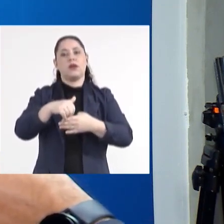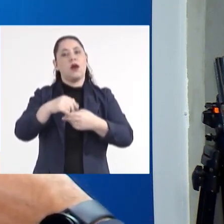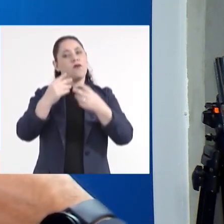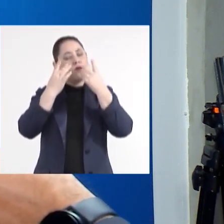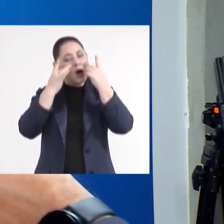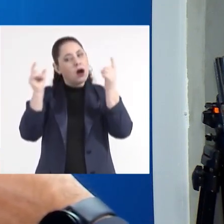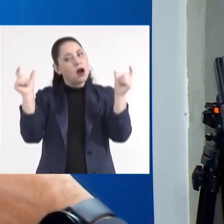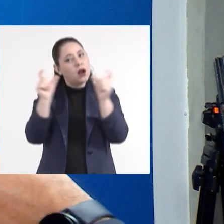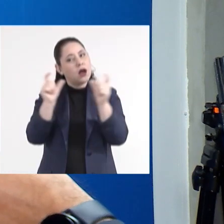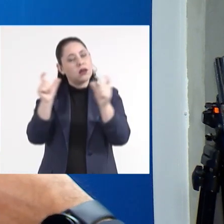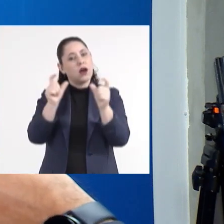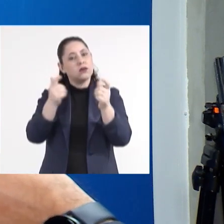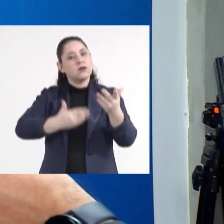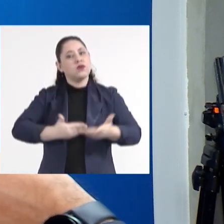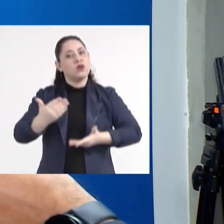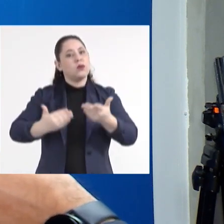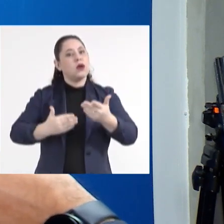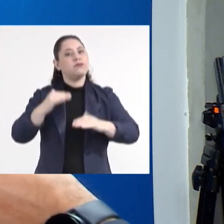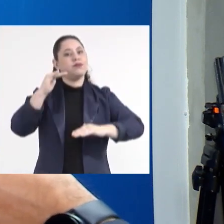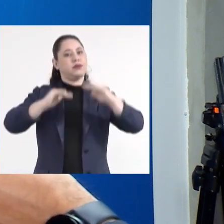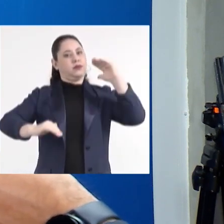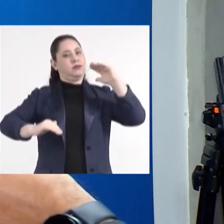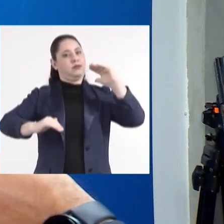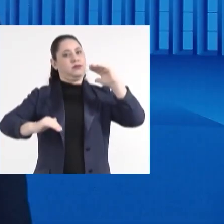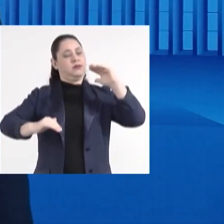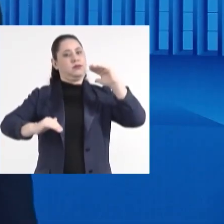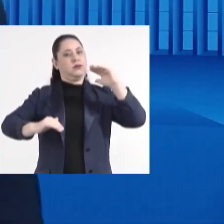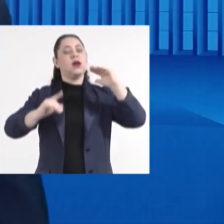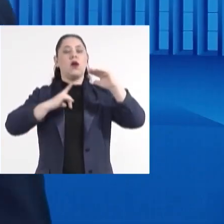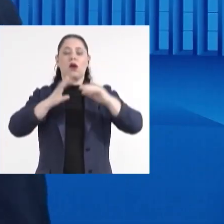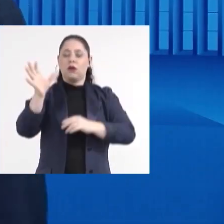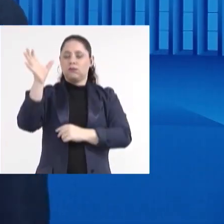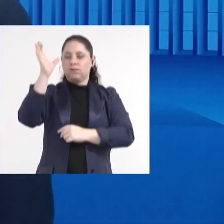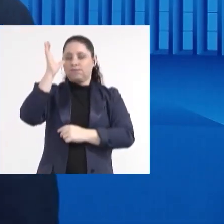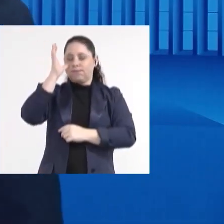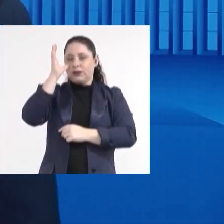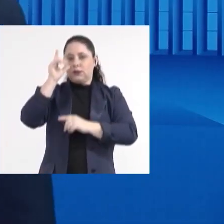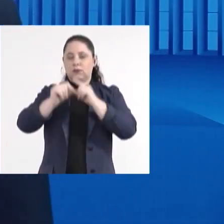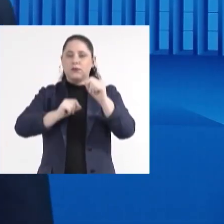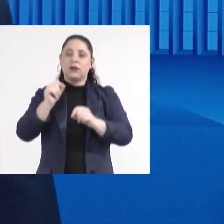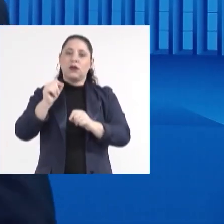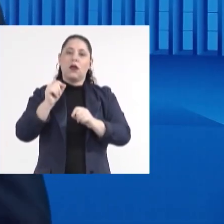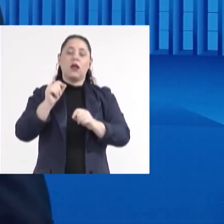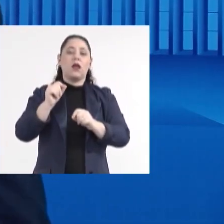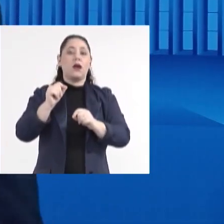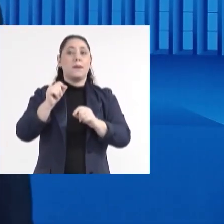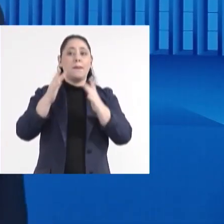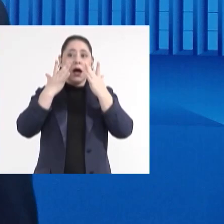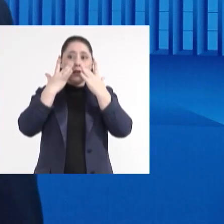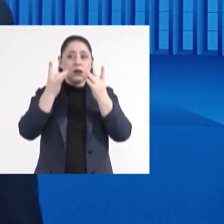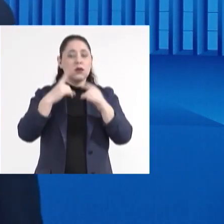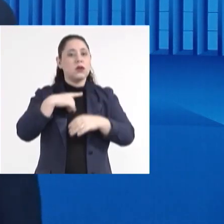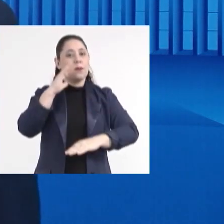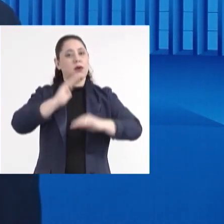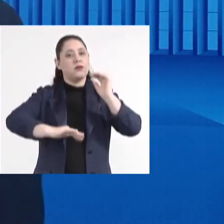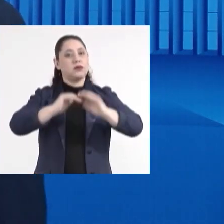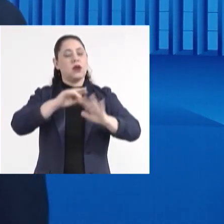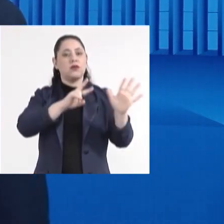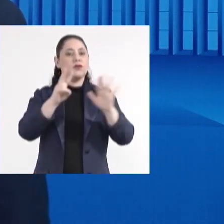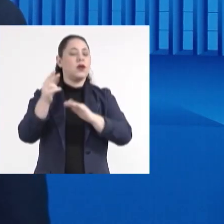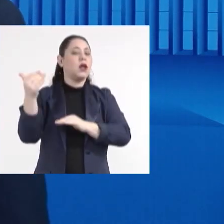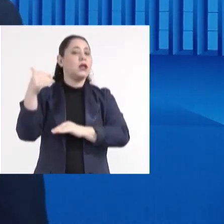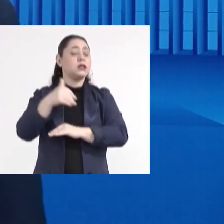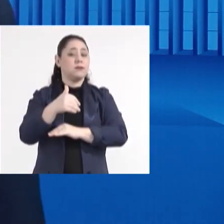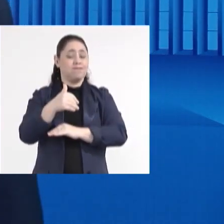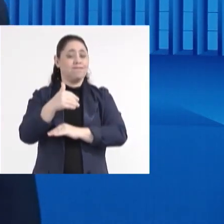e alertar o servidor público que está sendo tratado em desigualdade. Nós acompanhamos atentamente a reivindicação dos próprios profissionais que estiveram aqui na casa na